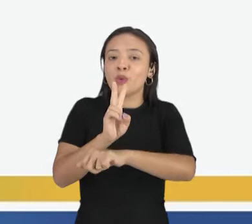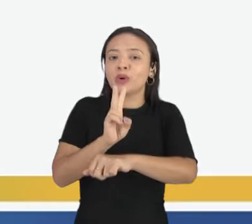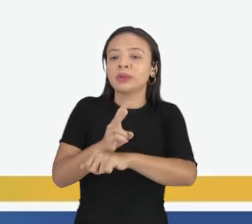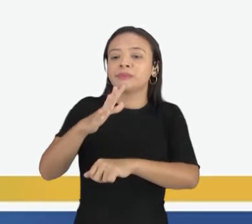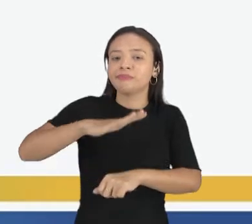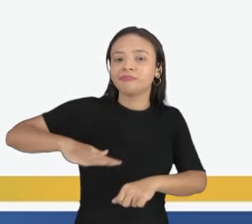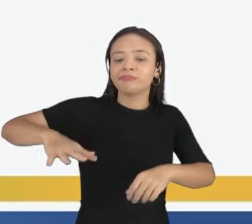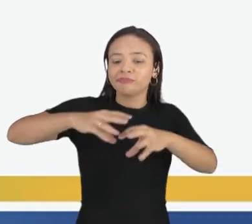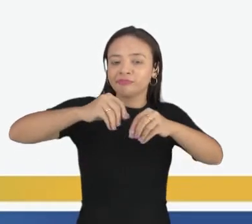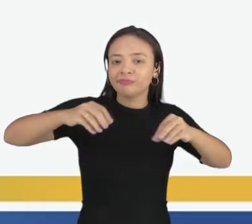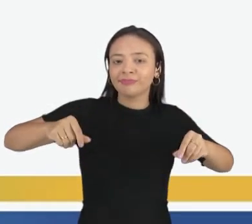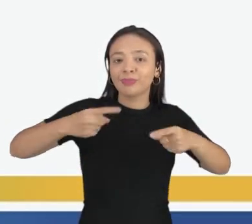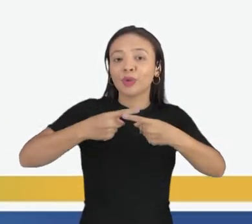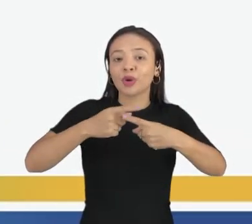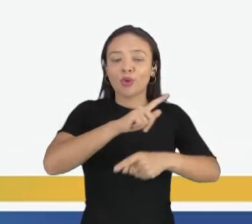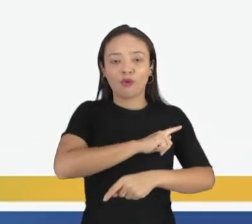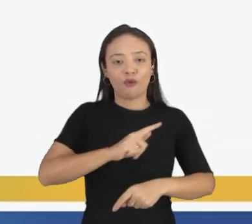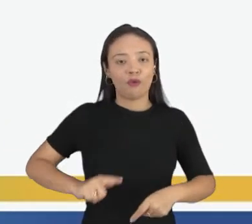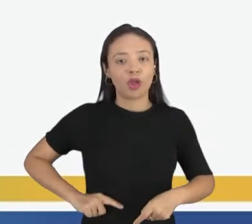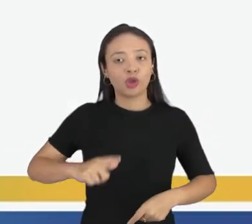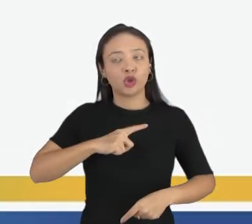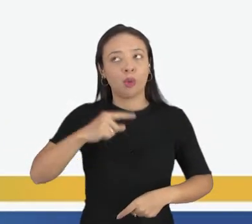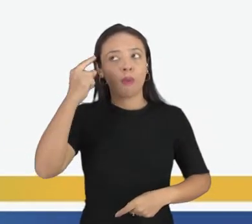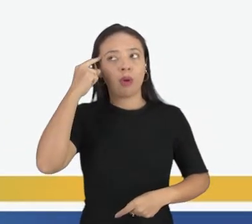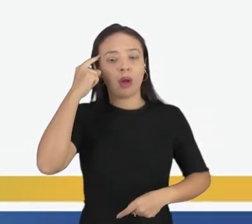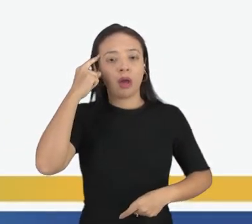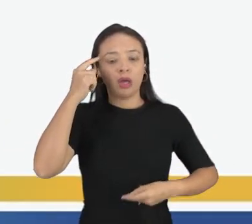essa ideia, né, de expandir, de integrar,